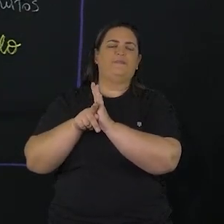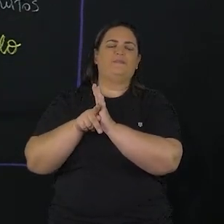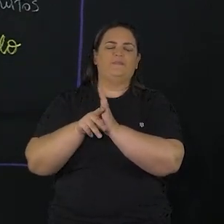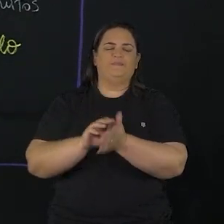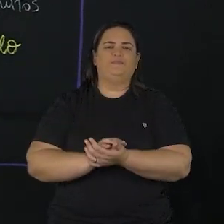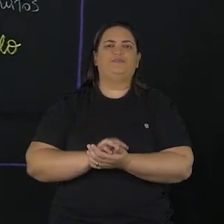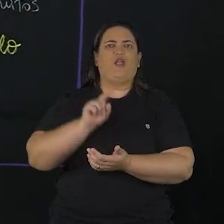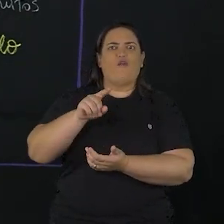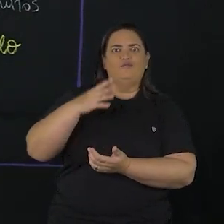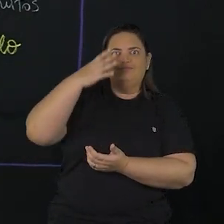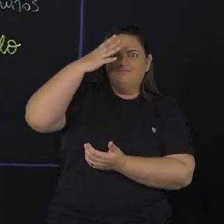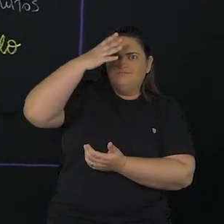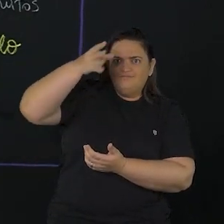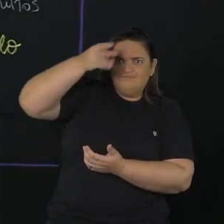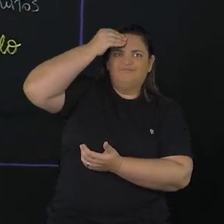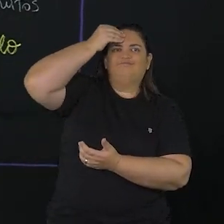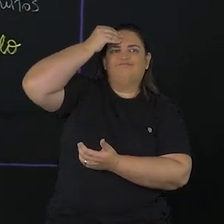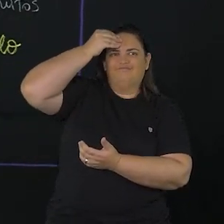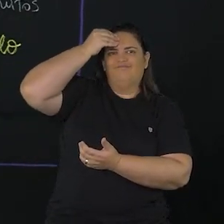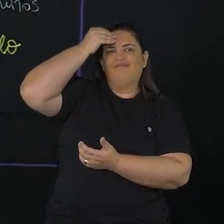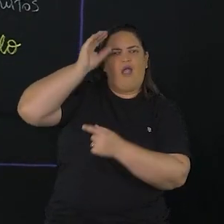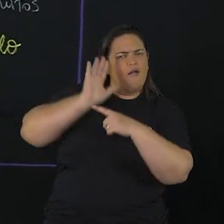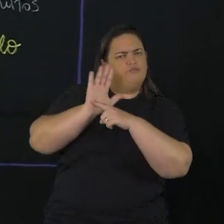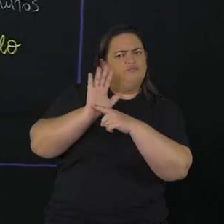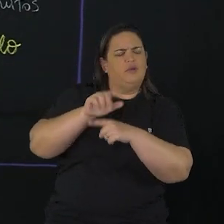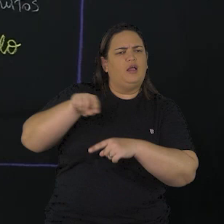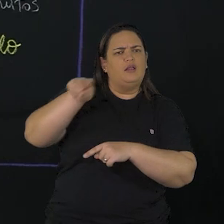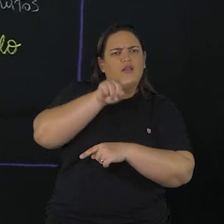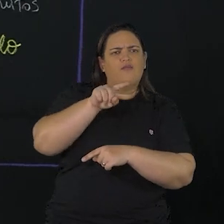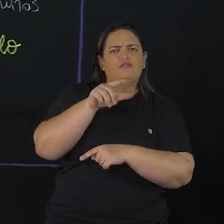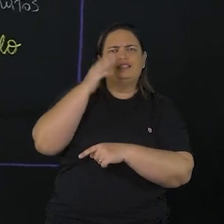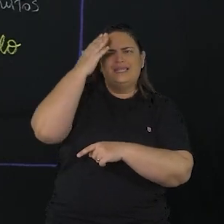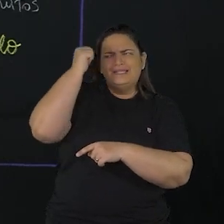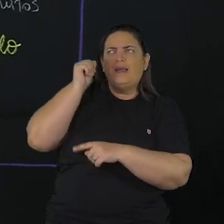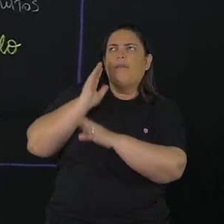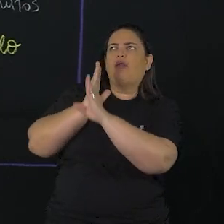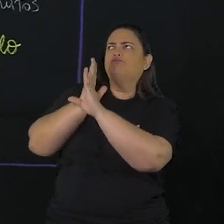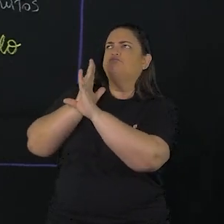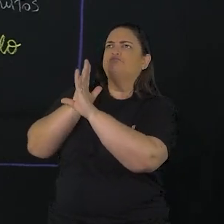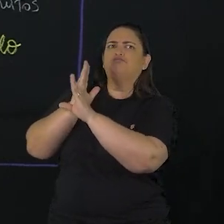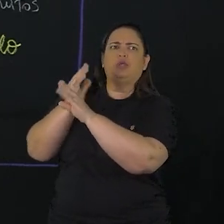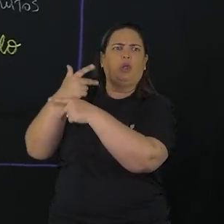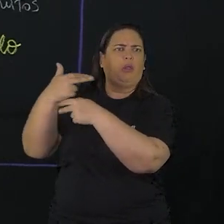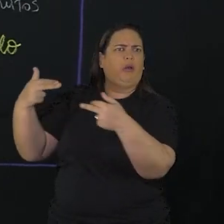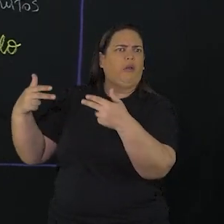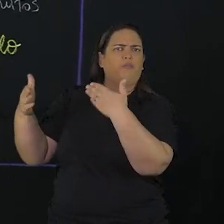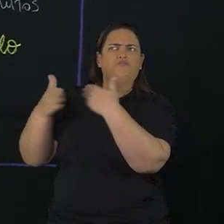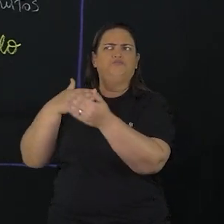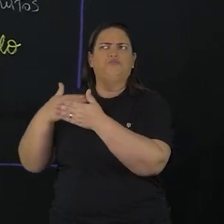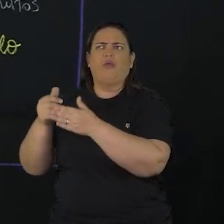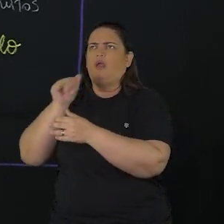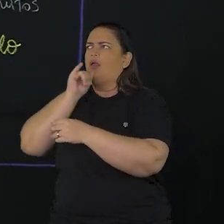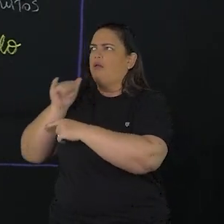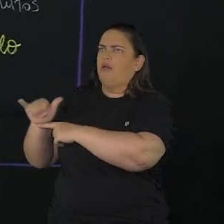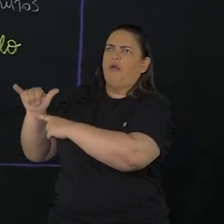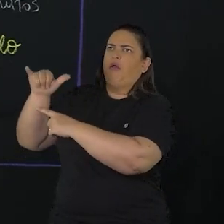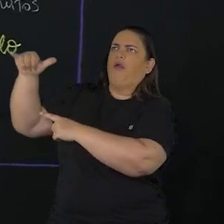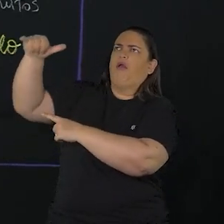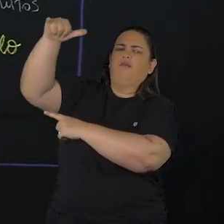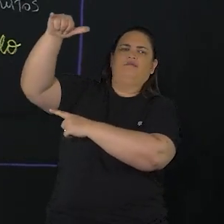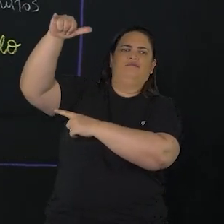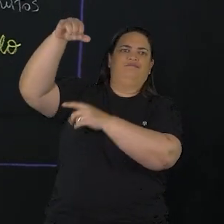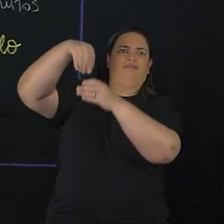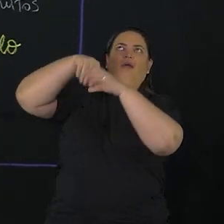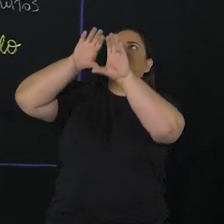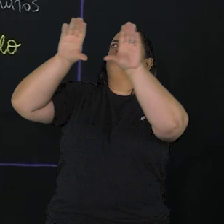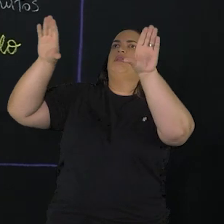vai te auxiliar também na posição de objetos no nosso espaço, no espaço aéreo aqui do